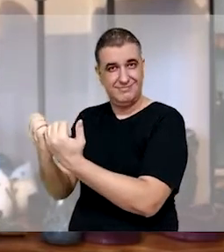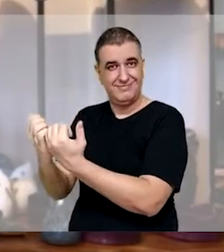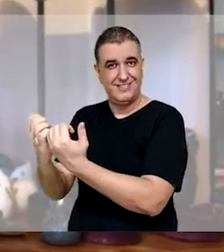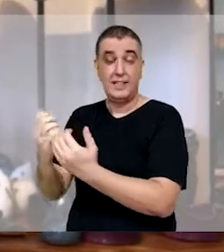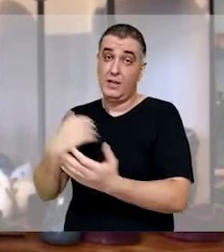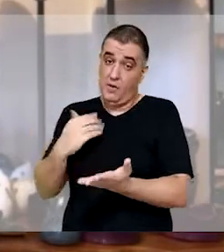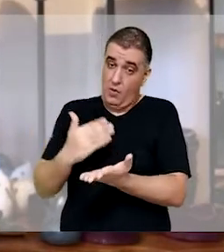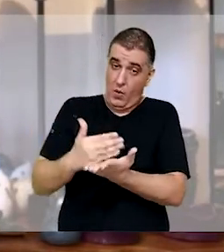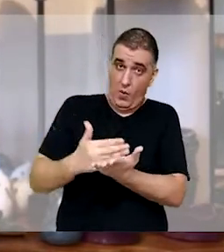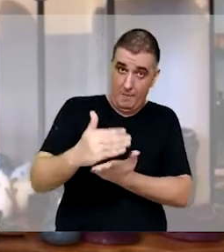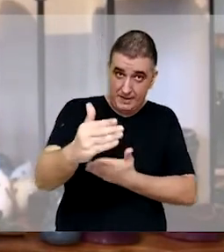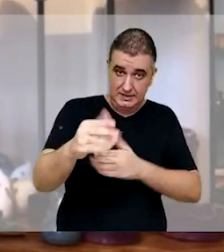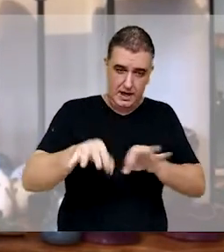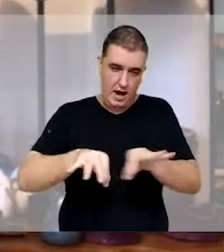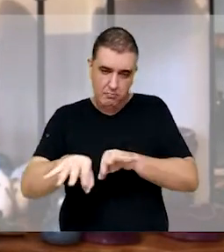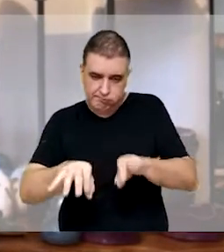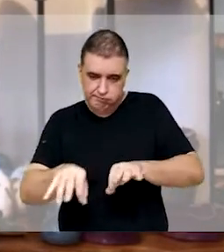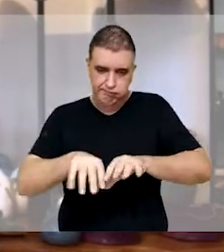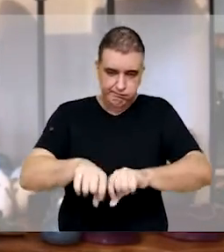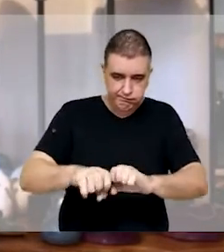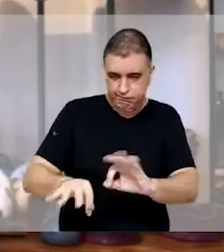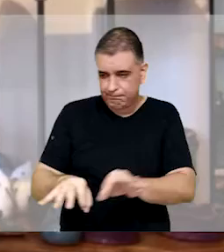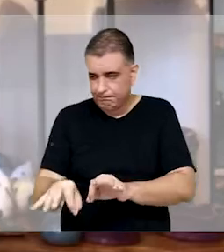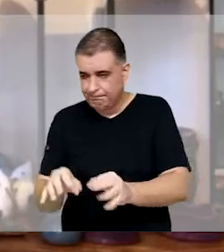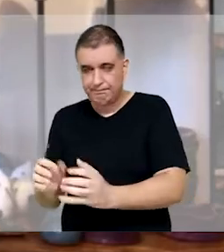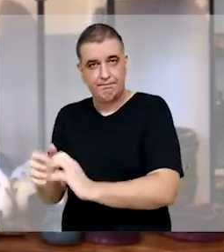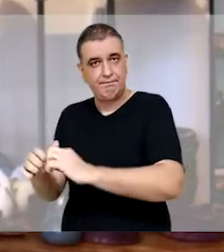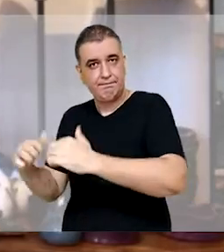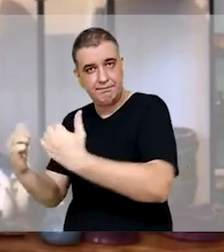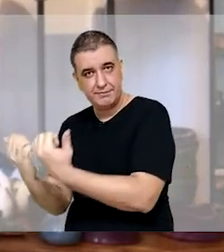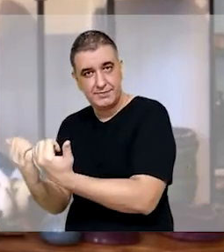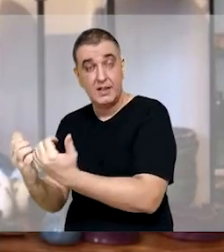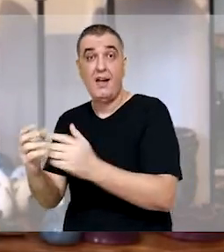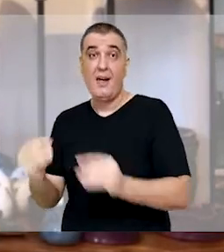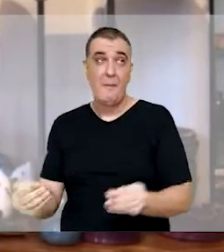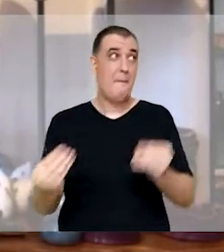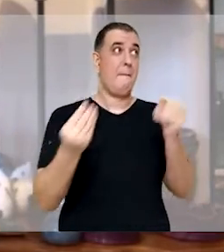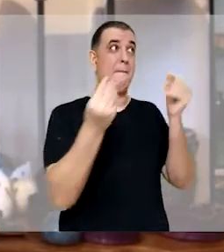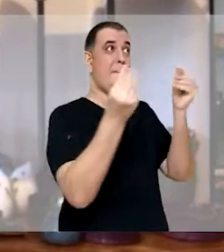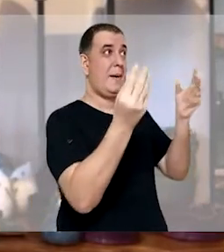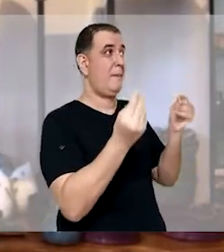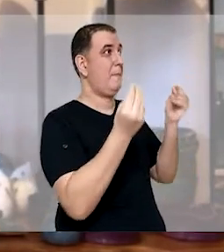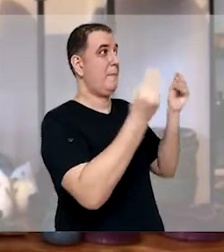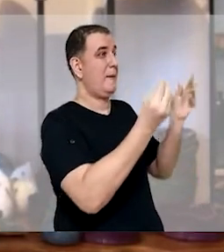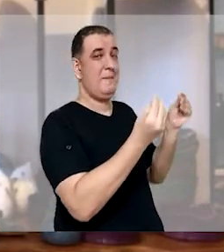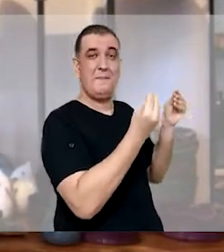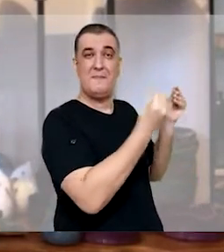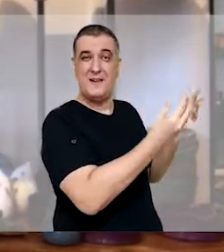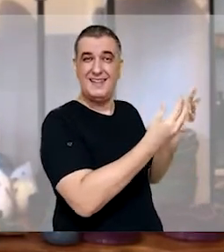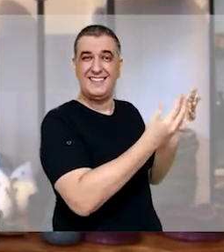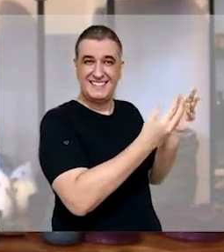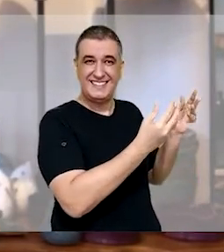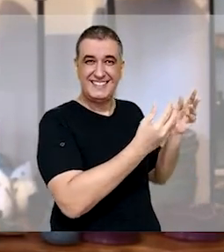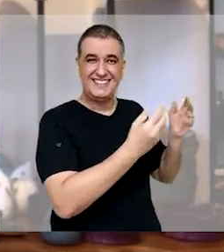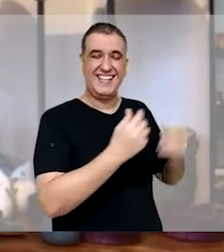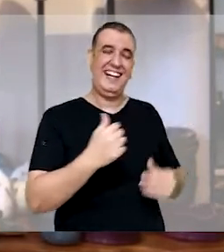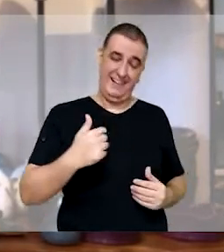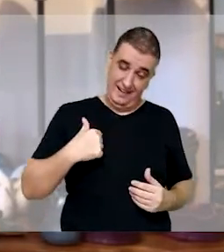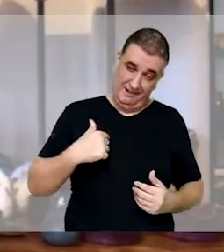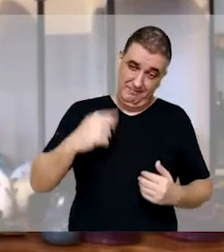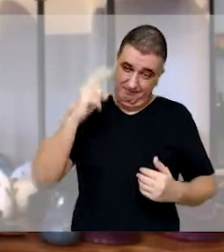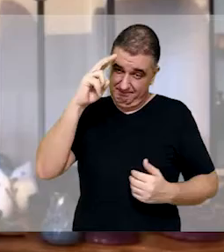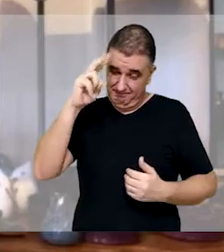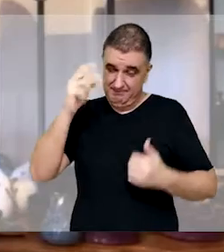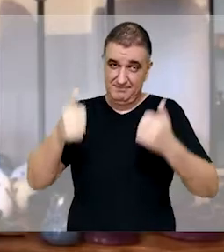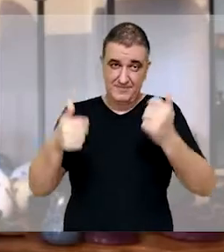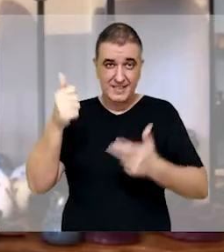para colocar na parede da minha casa. E é uma coisa que eu falo inclusive para os alunos, é que esses objetos que te cercam, eles contam